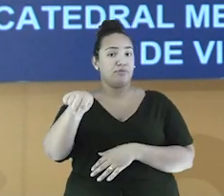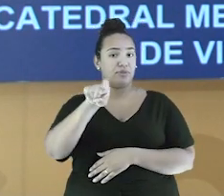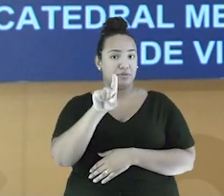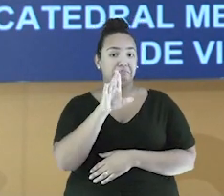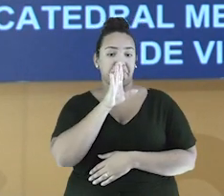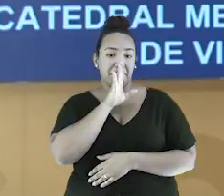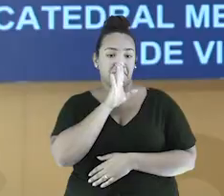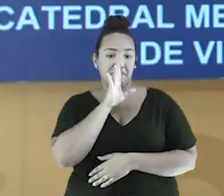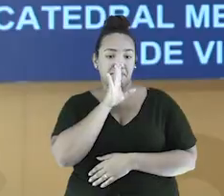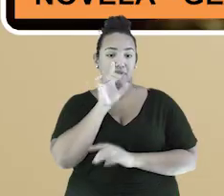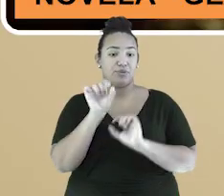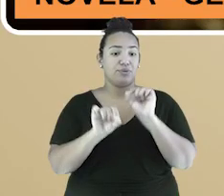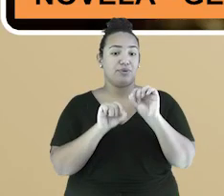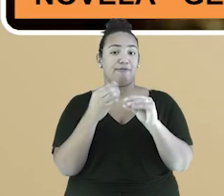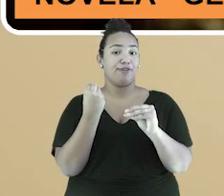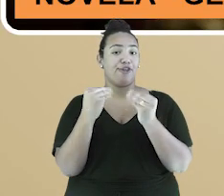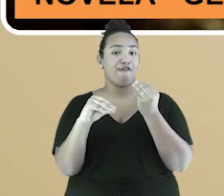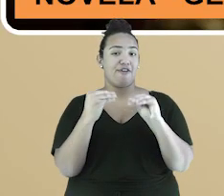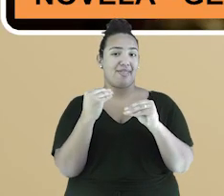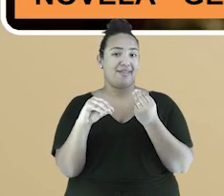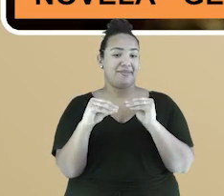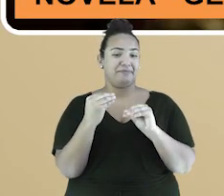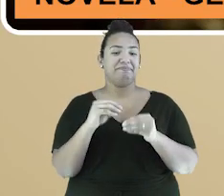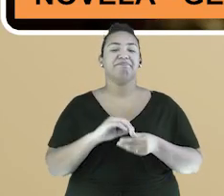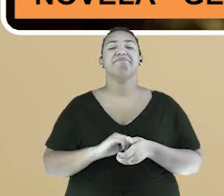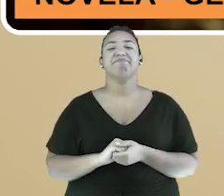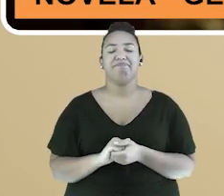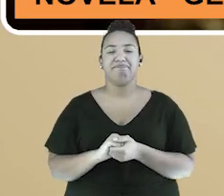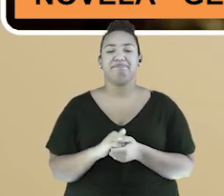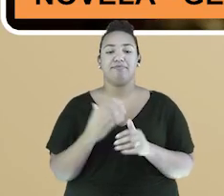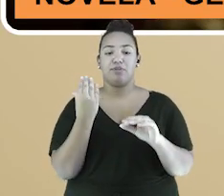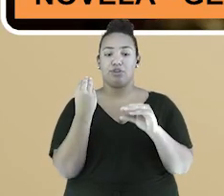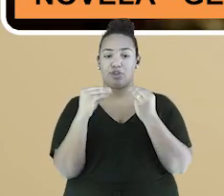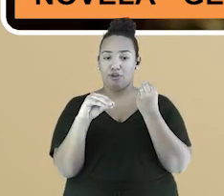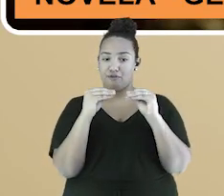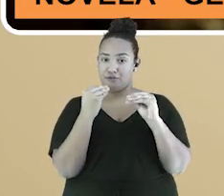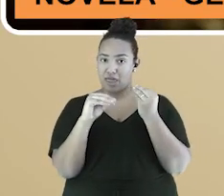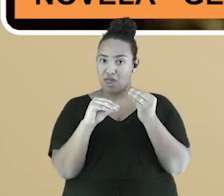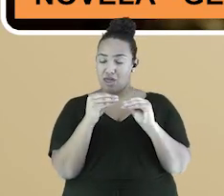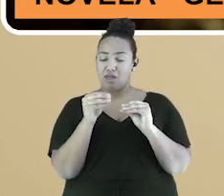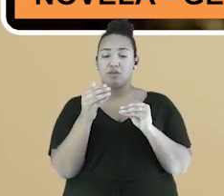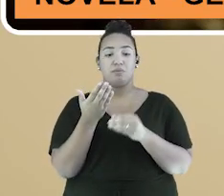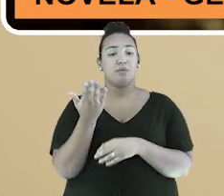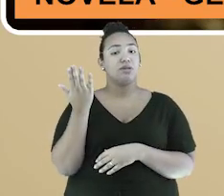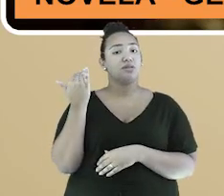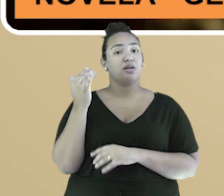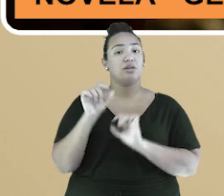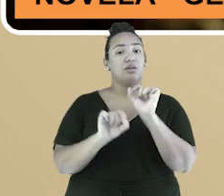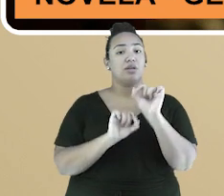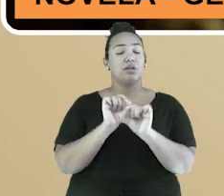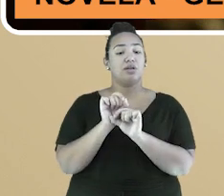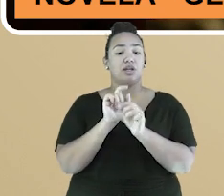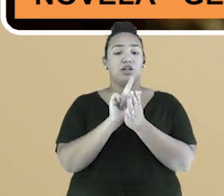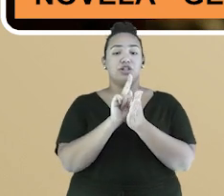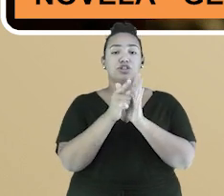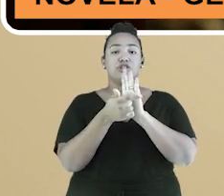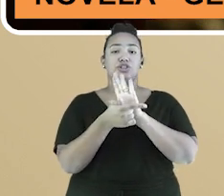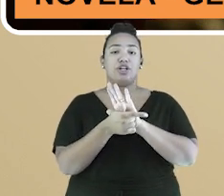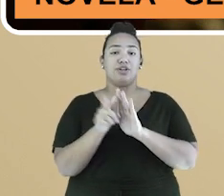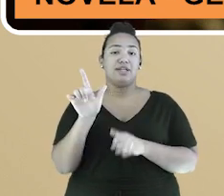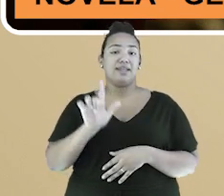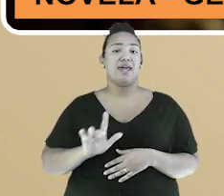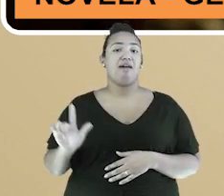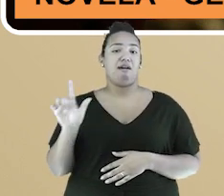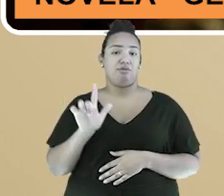É a novela. A novela, no início, era um gênero literário, ou seja, uma forma de contar